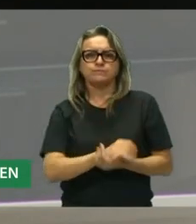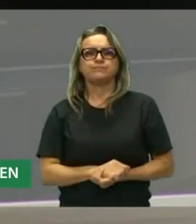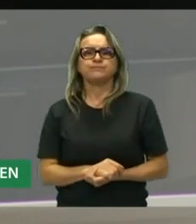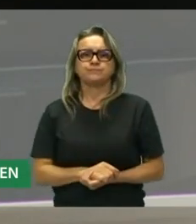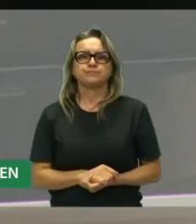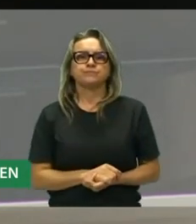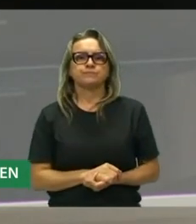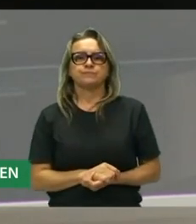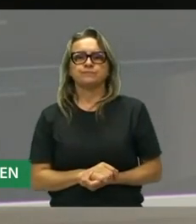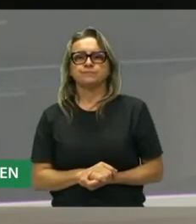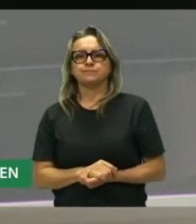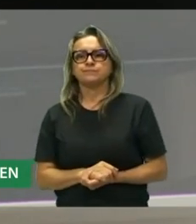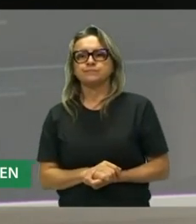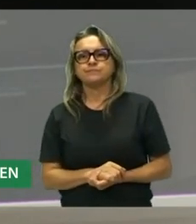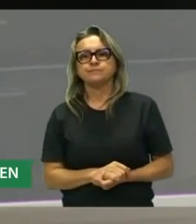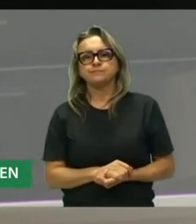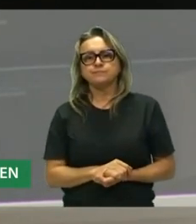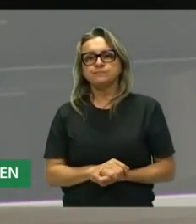isso. Uhum. Isso.